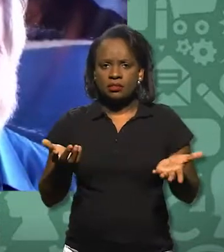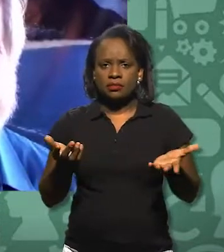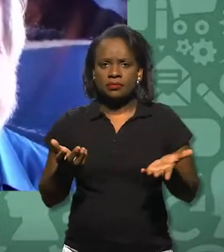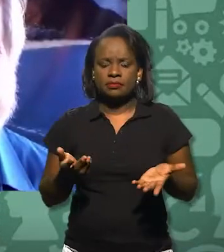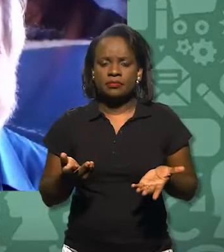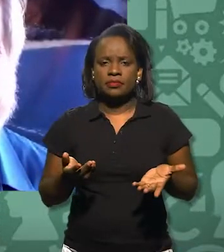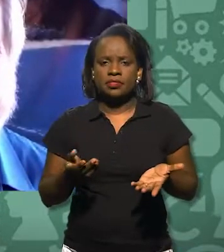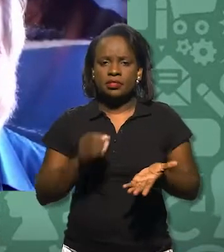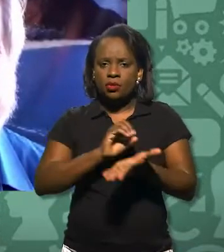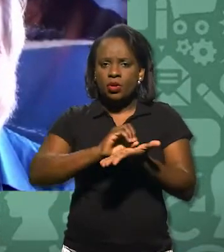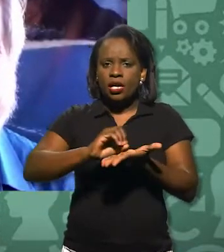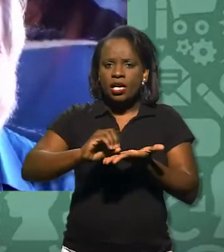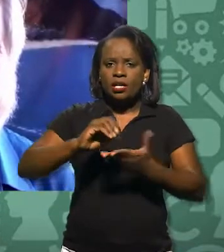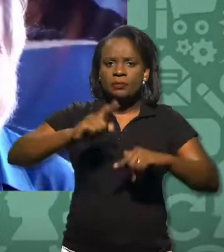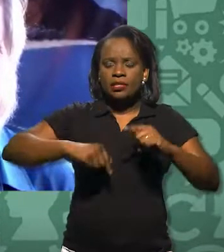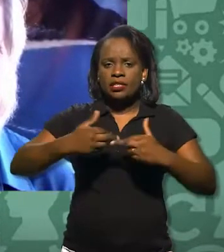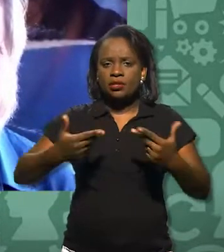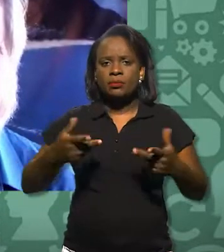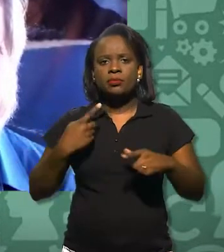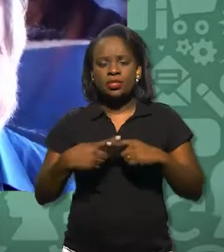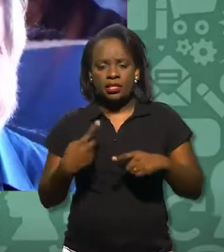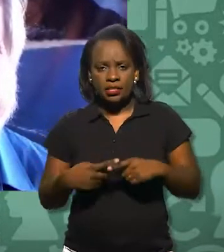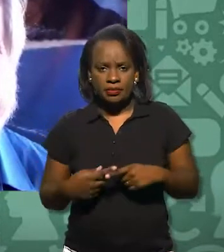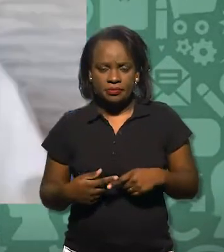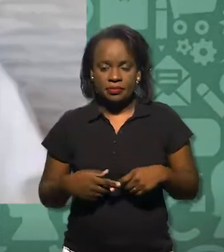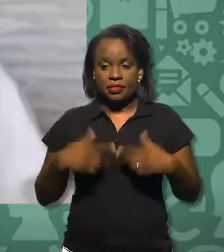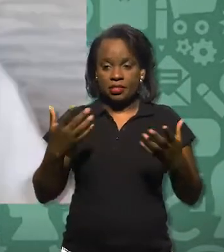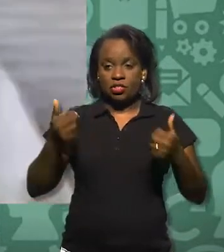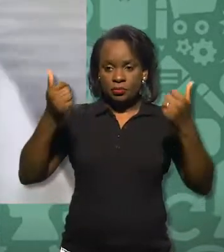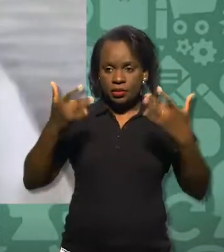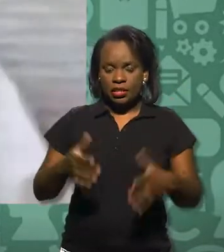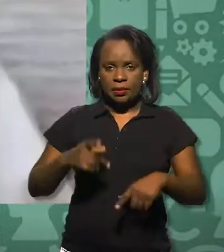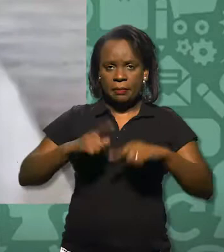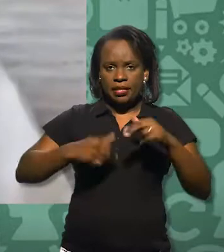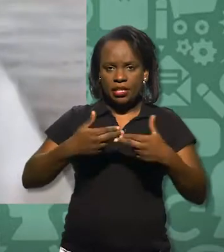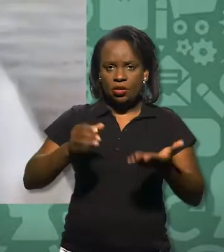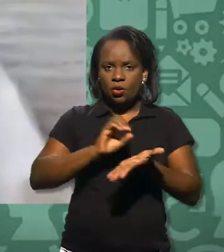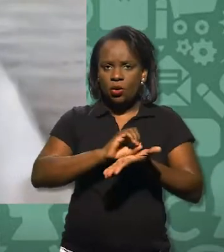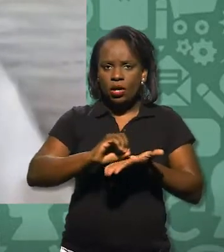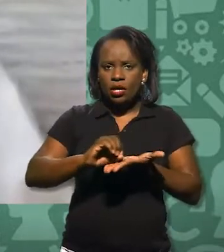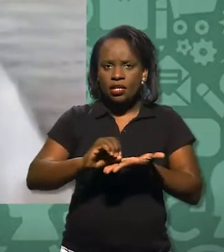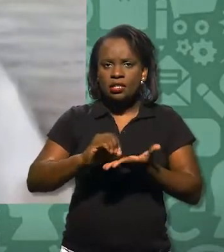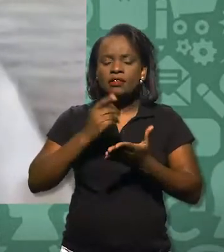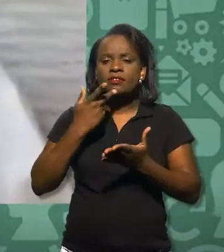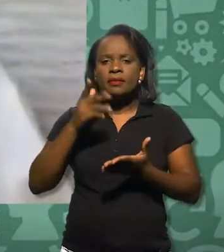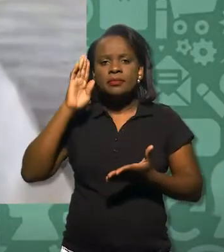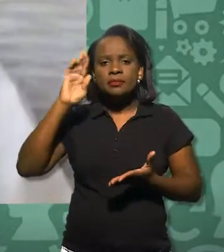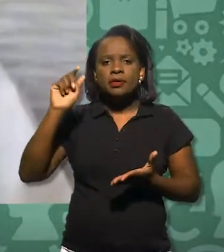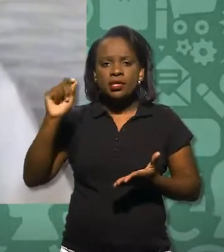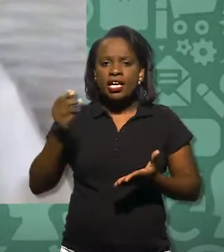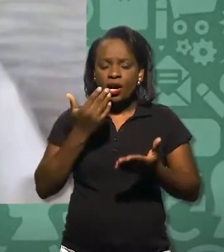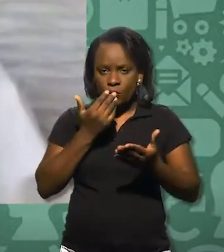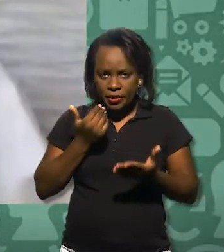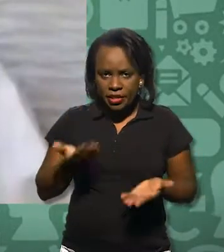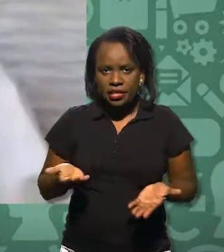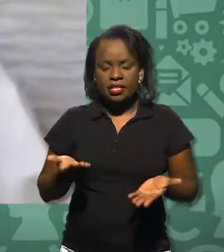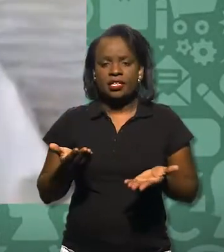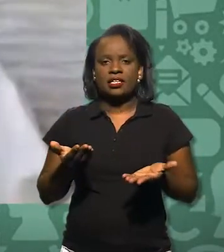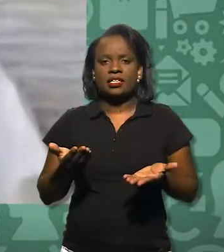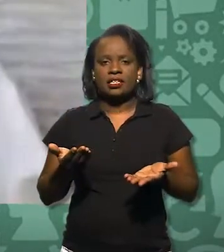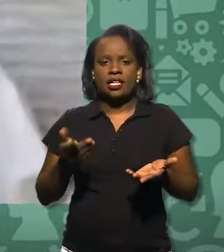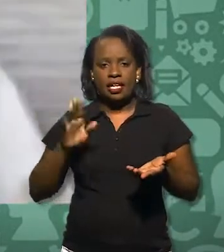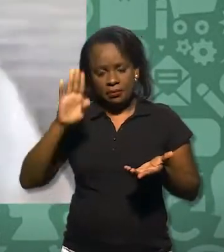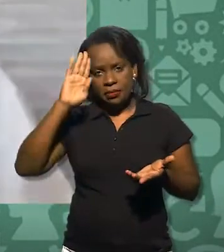a matéria orgânica? E aí é algo para se pensar mesmo, né? Quando a gente fala aí de matéria orgânica, a gente fala basicamente de alimento,